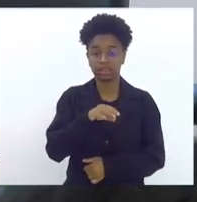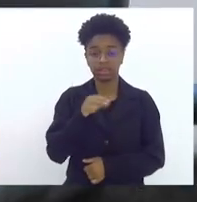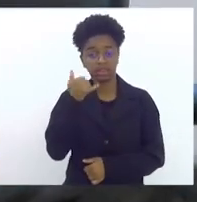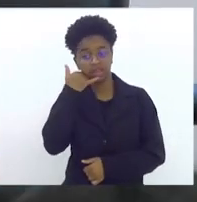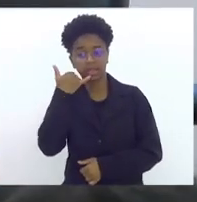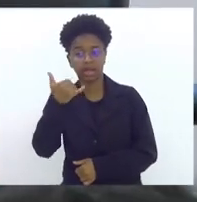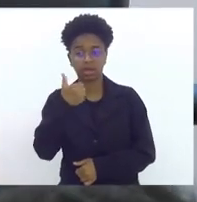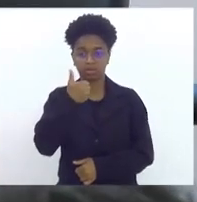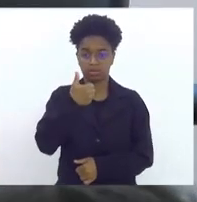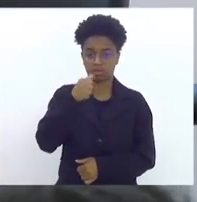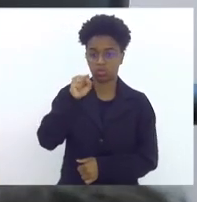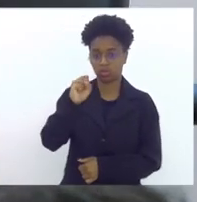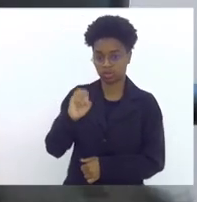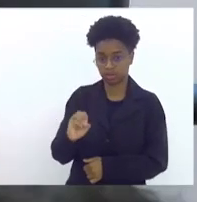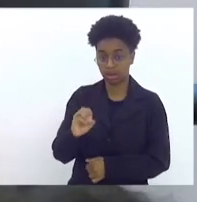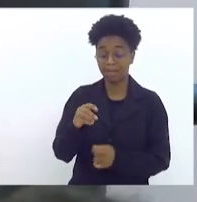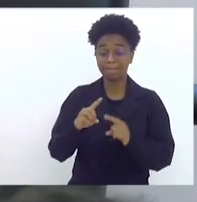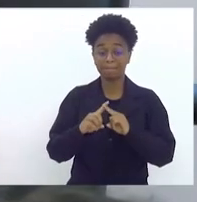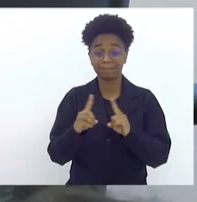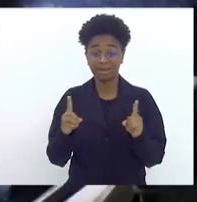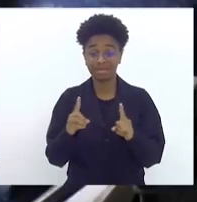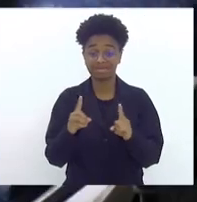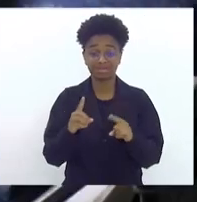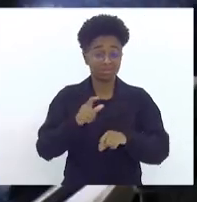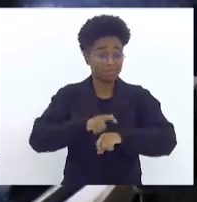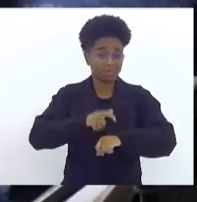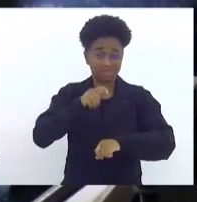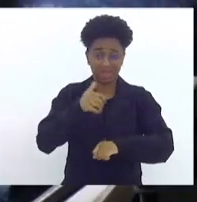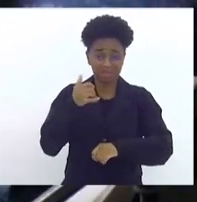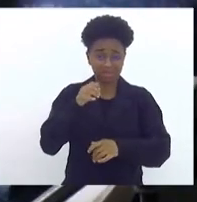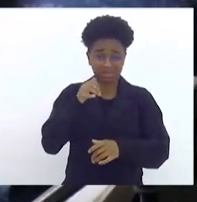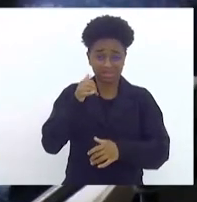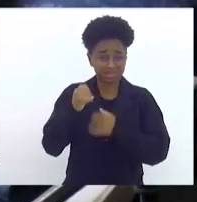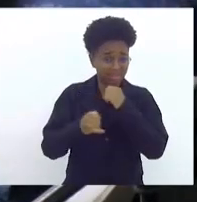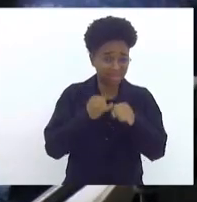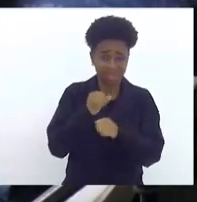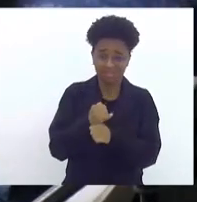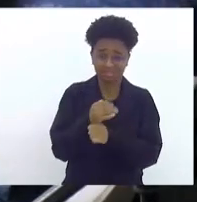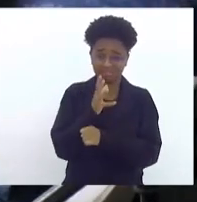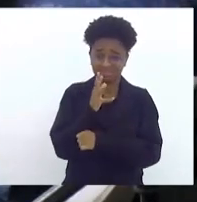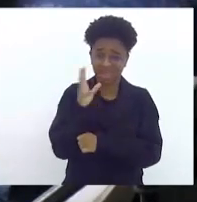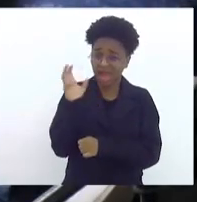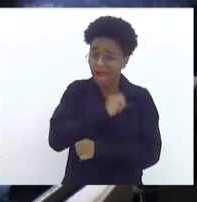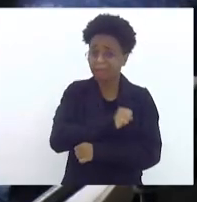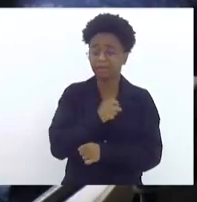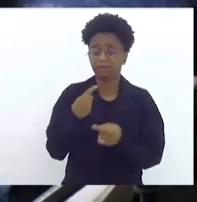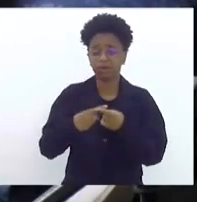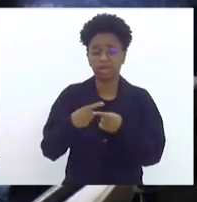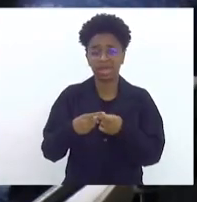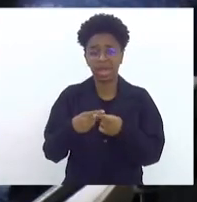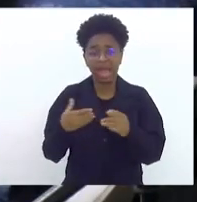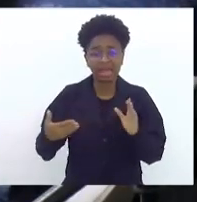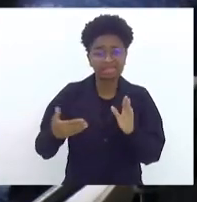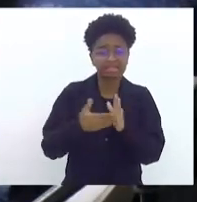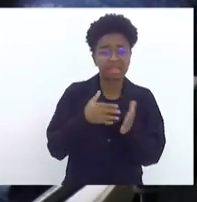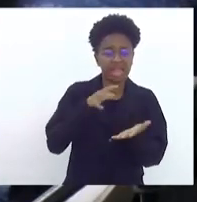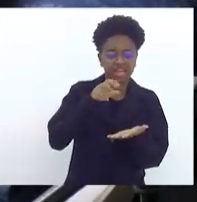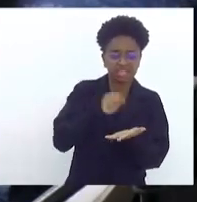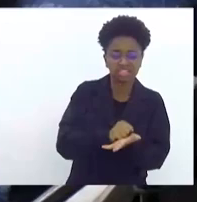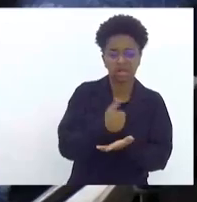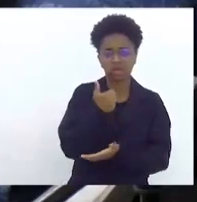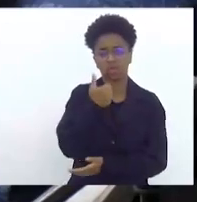mas o momento da internet é muito rápida até ser feito o registro 180 até ter